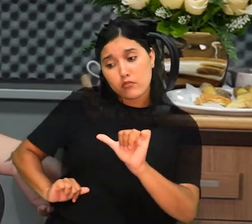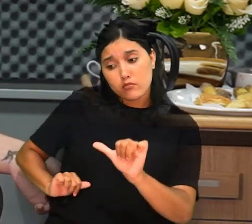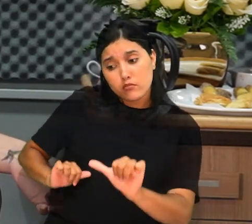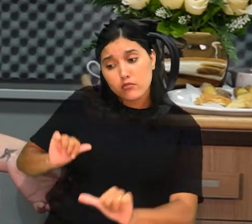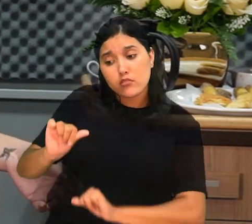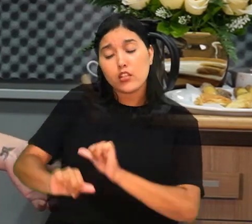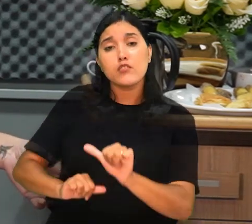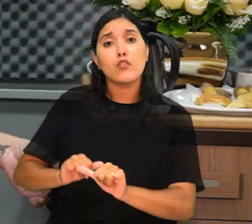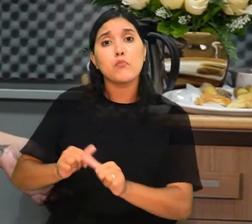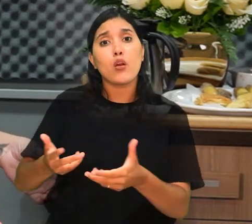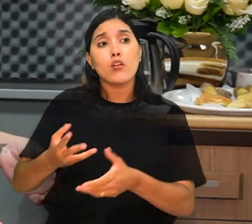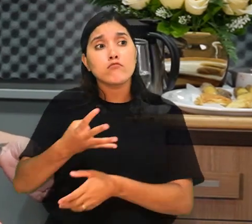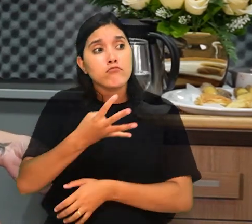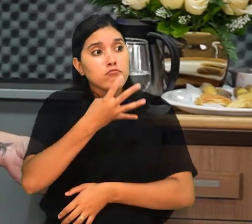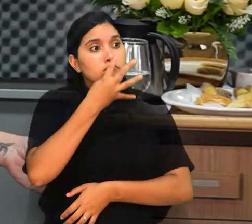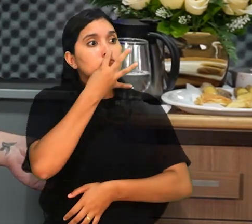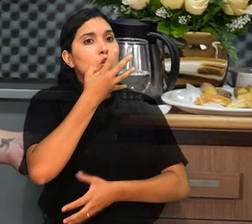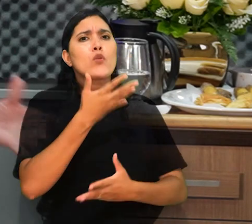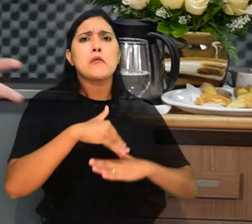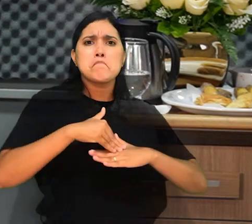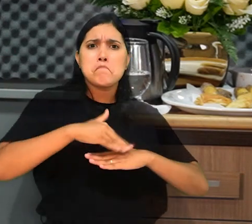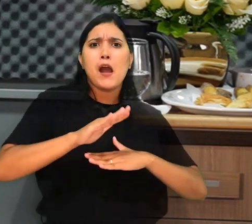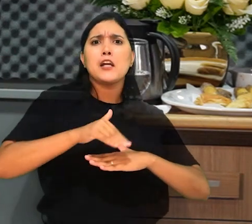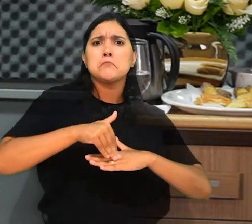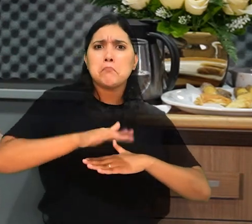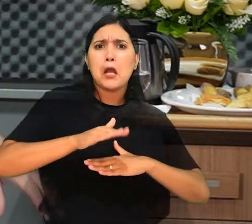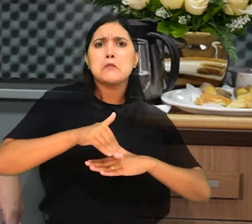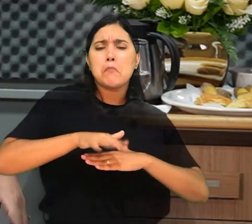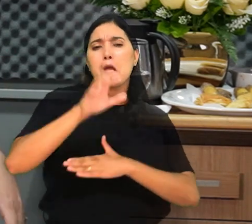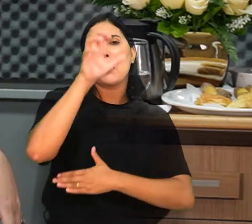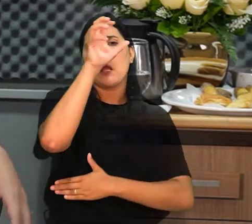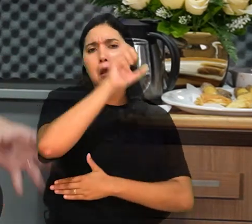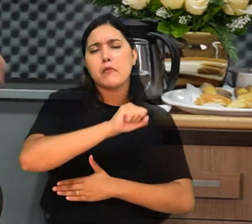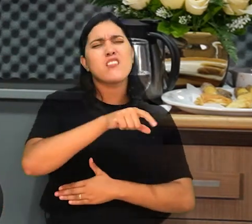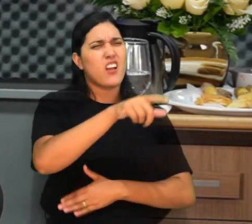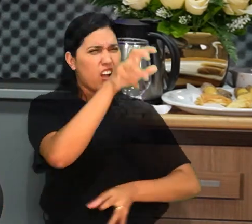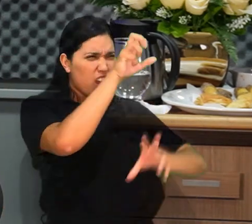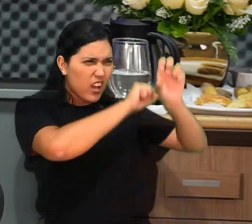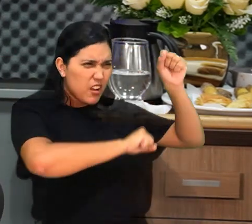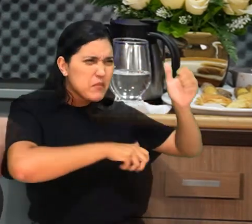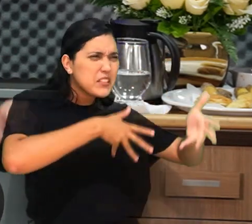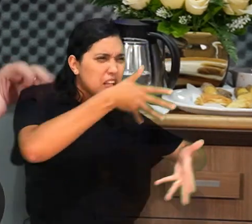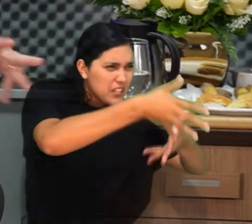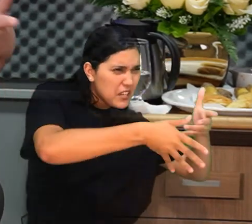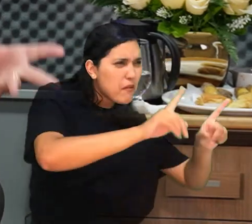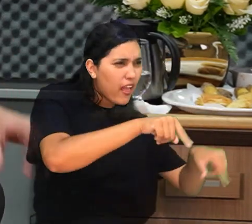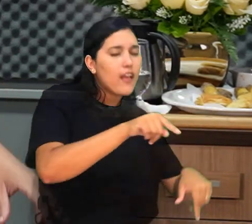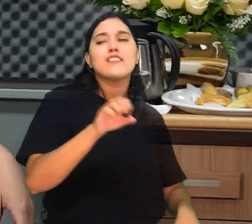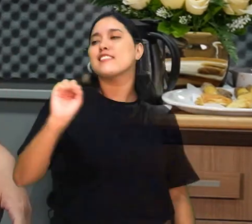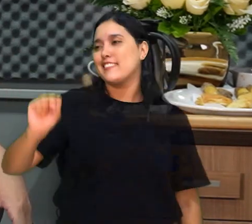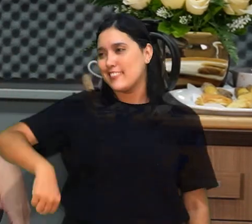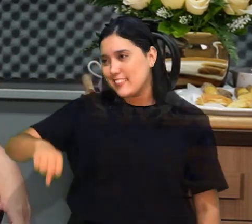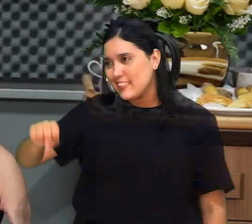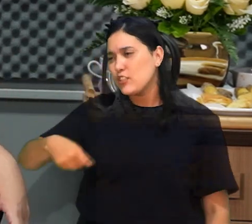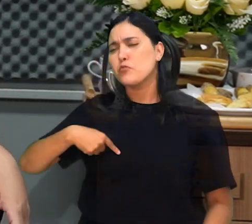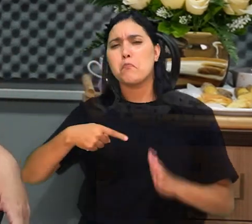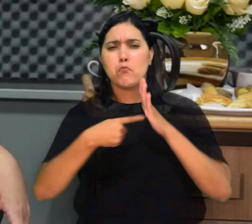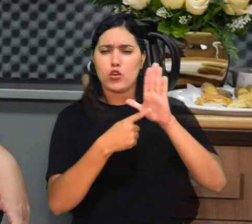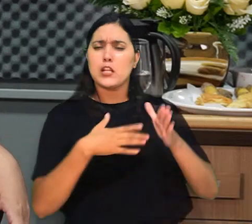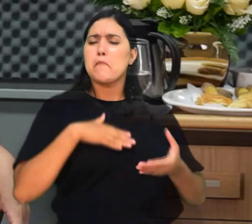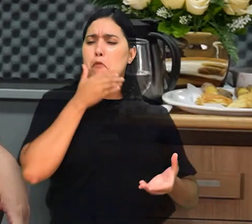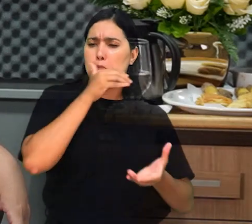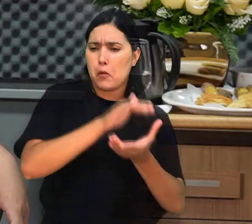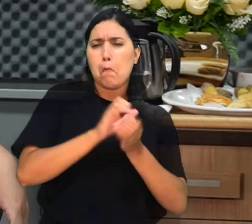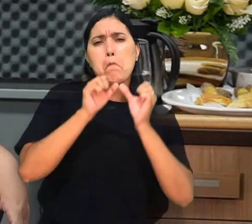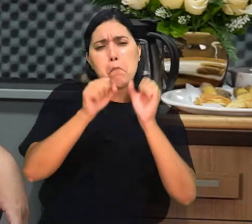que... Depois eu fui usando o meu sofrimento, se transformou tudo em admiração ainda, de eu querer mais